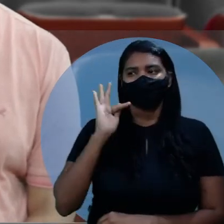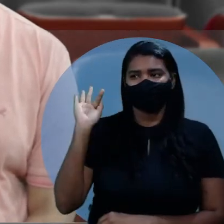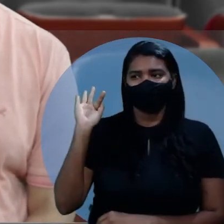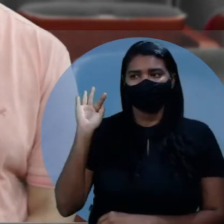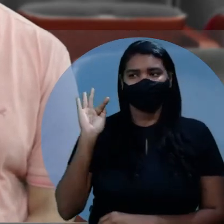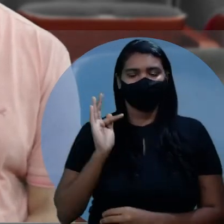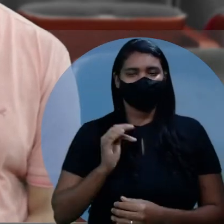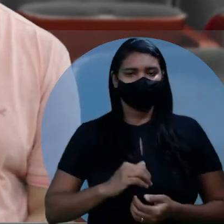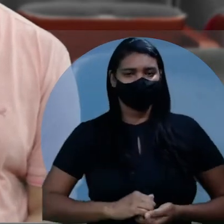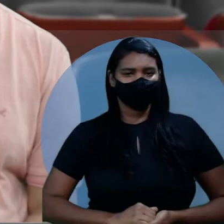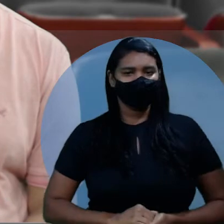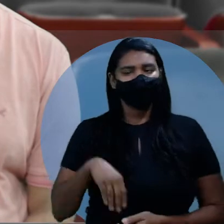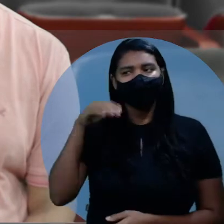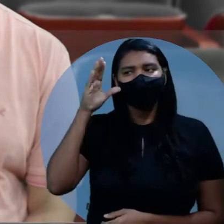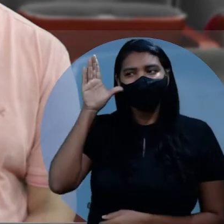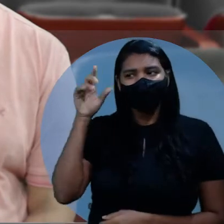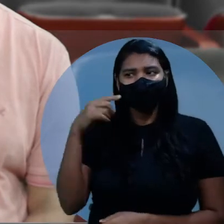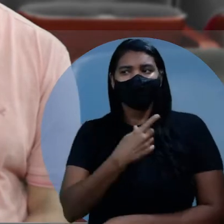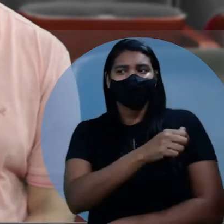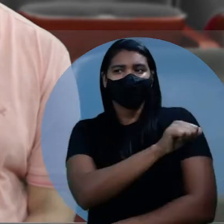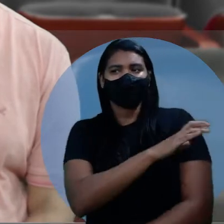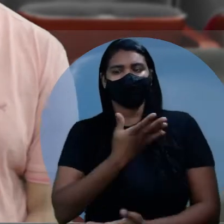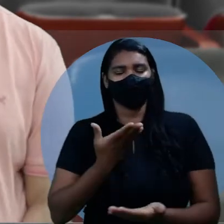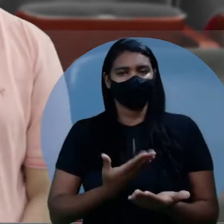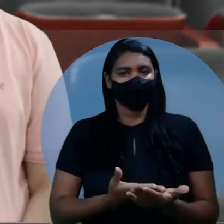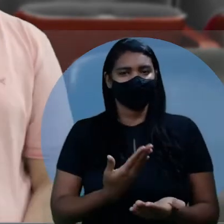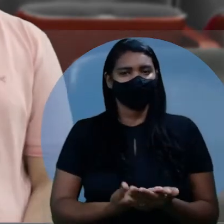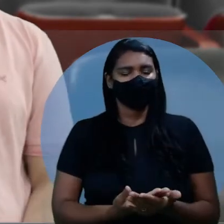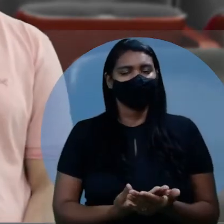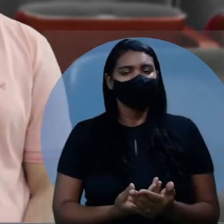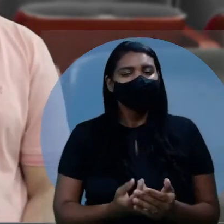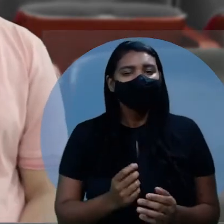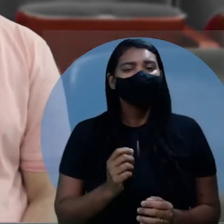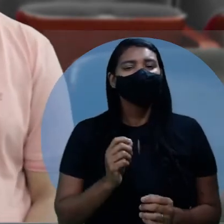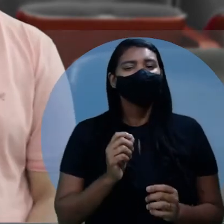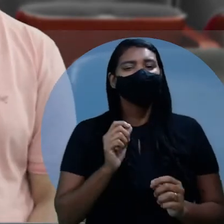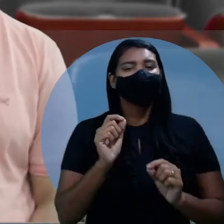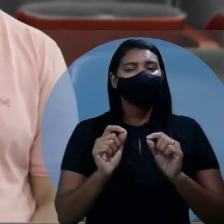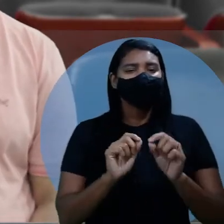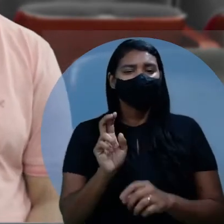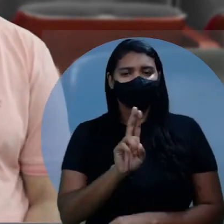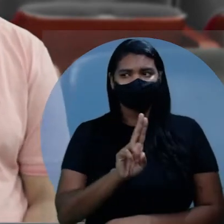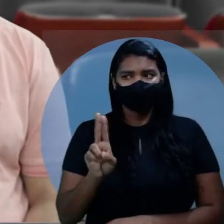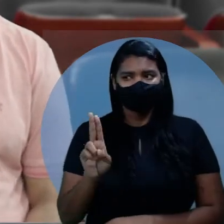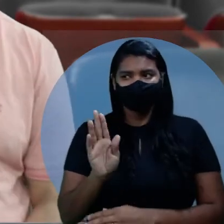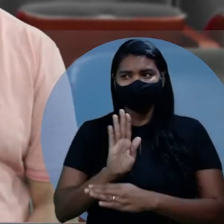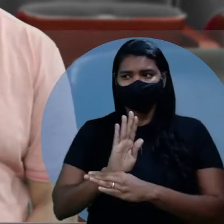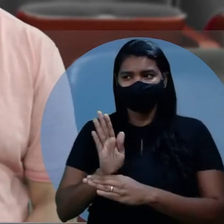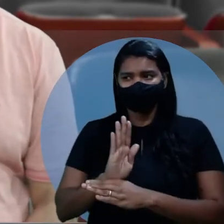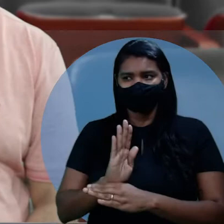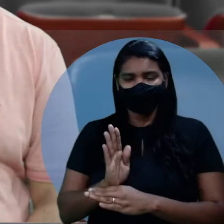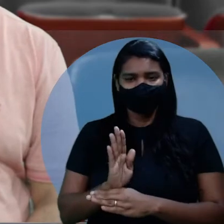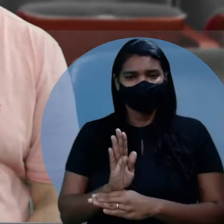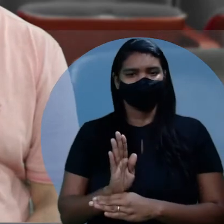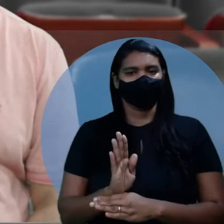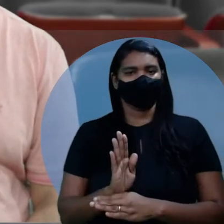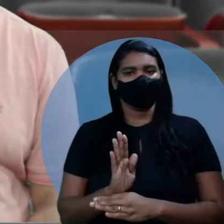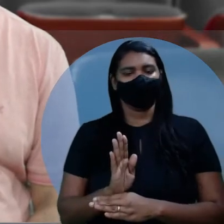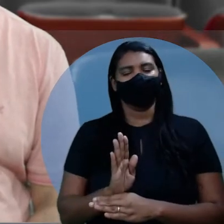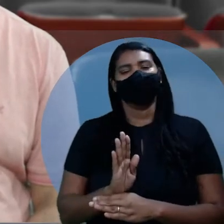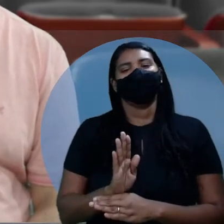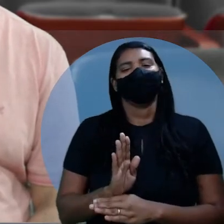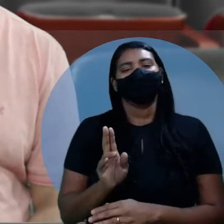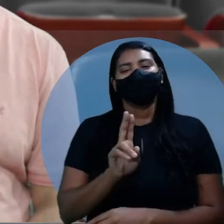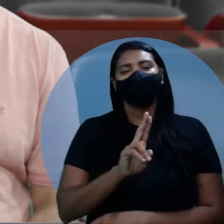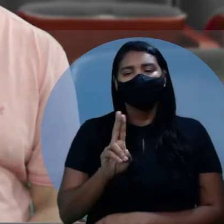francesa. Né? Uma curiosidade para os nossos alunos é que o nome dele, o Cinema São Luís, é em homenagem a Luís